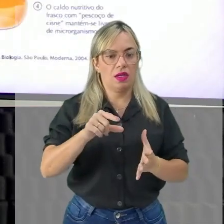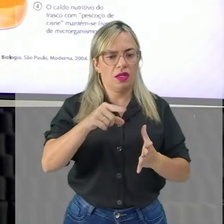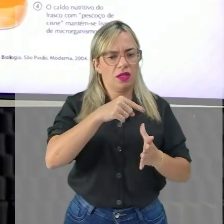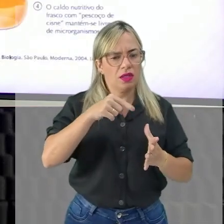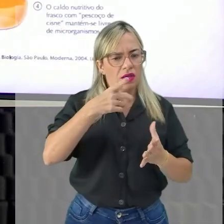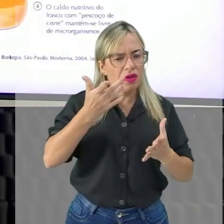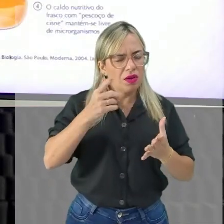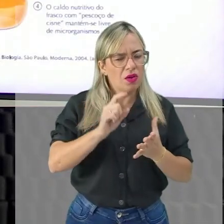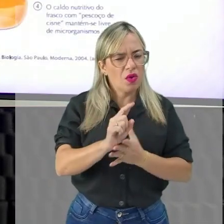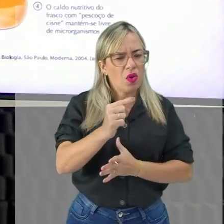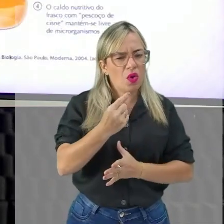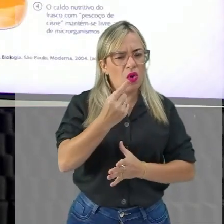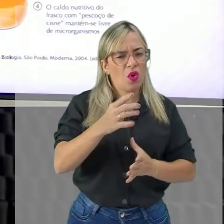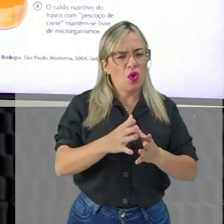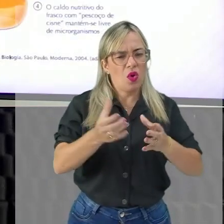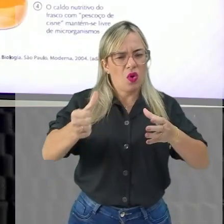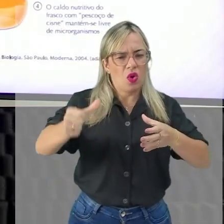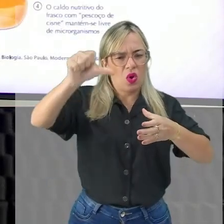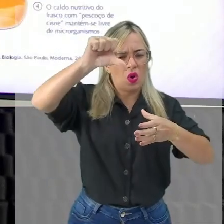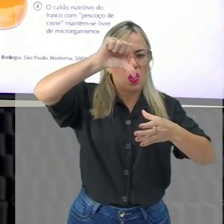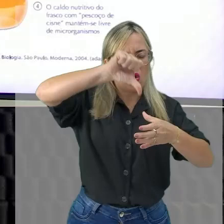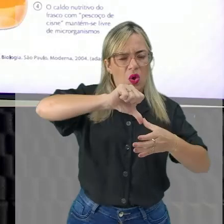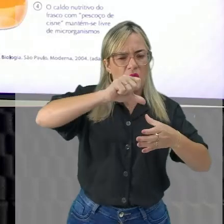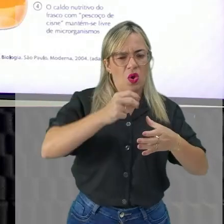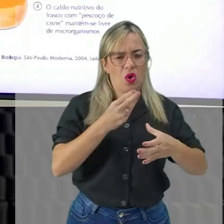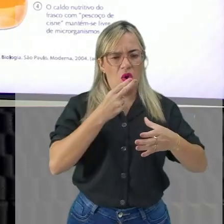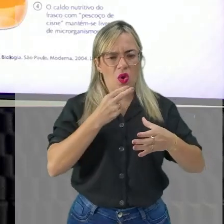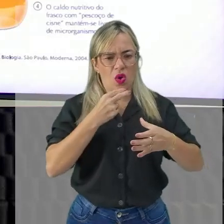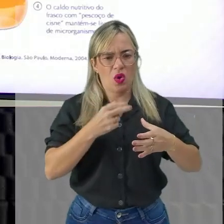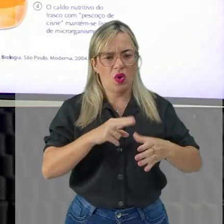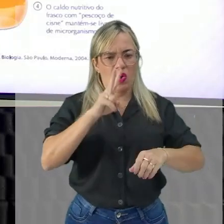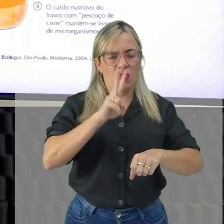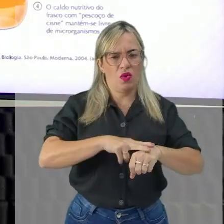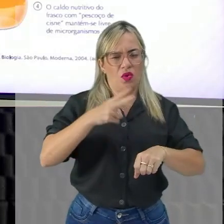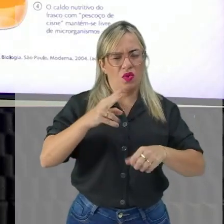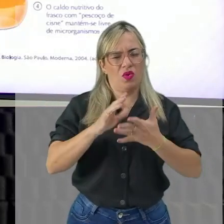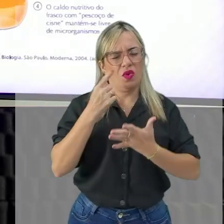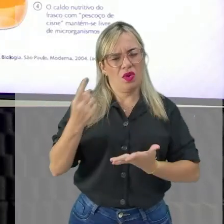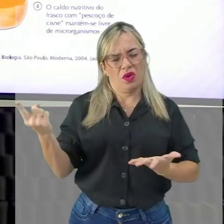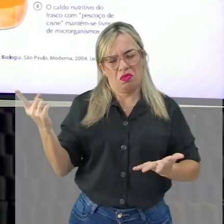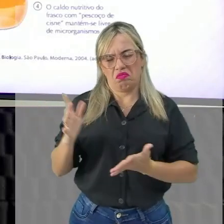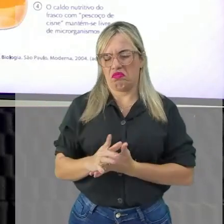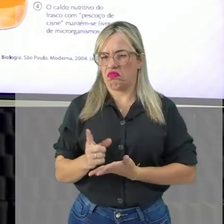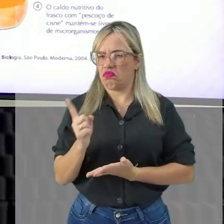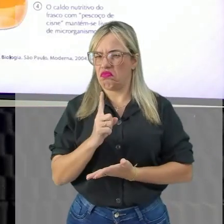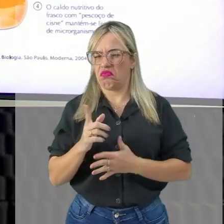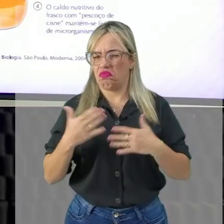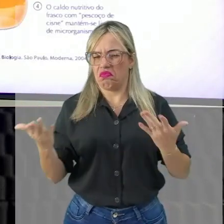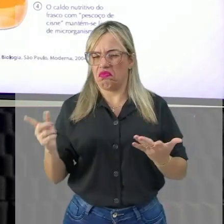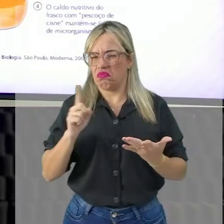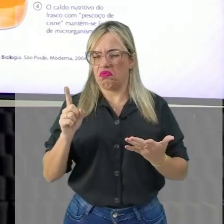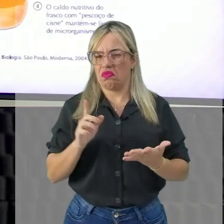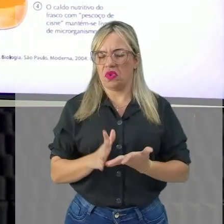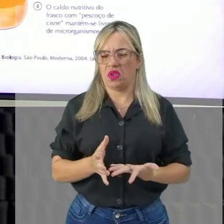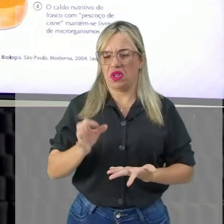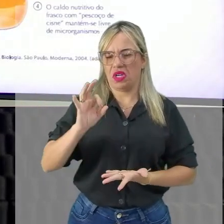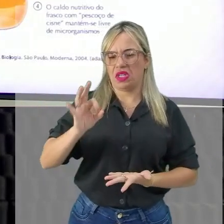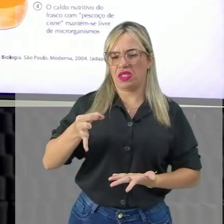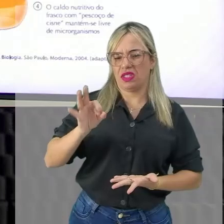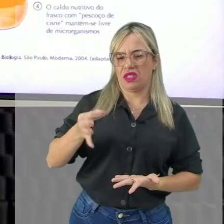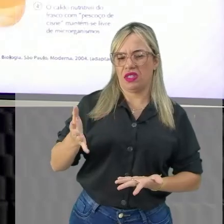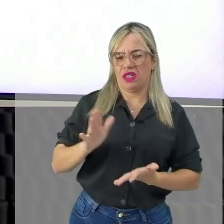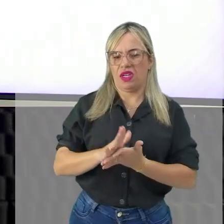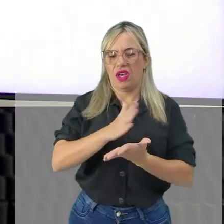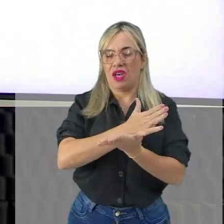O caldo nutritivo é despejado em um frasco de vidro. Não me parece que foi a etapa decisiva, que é o